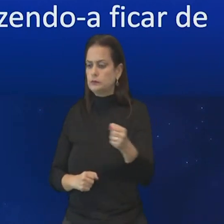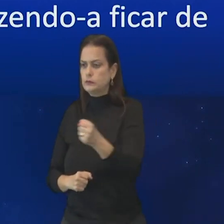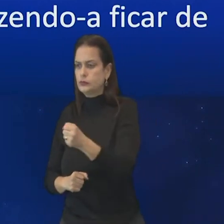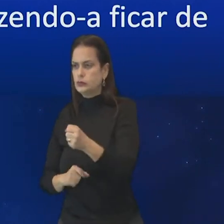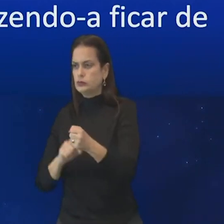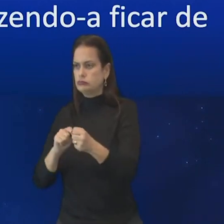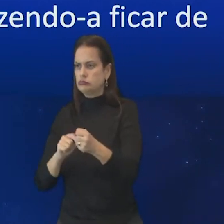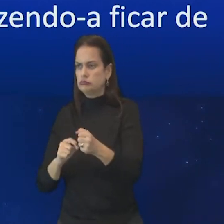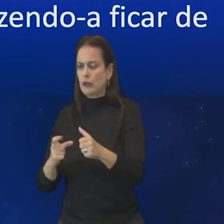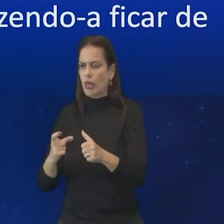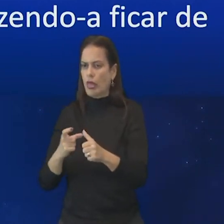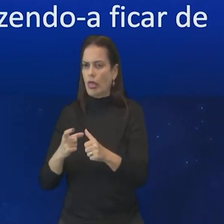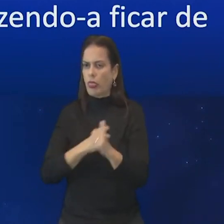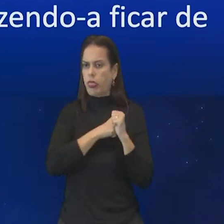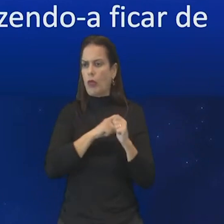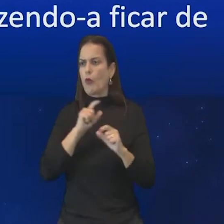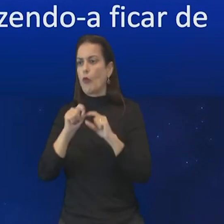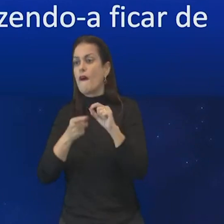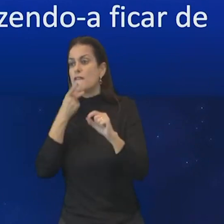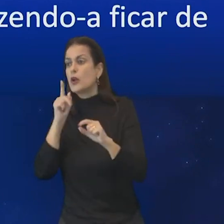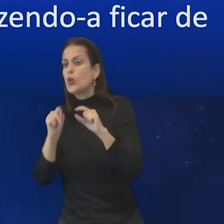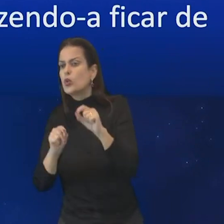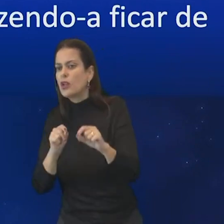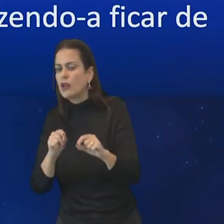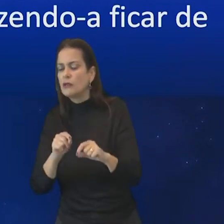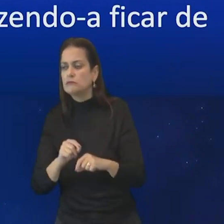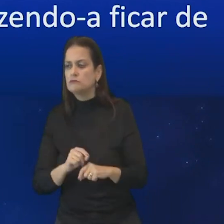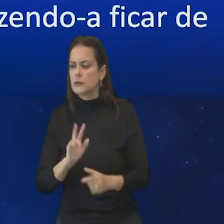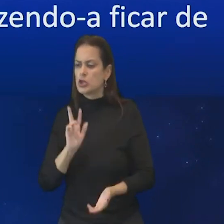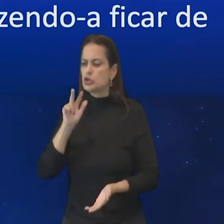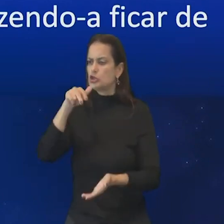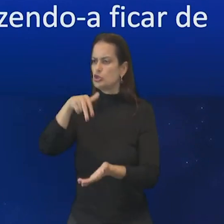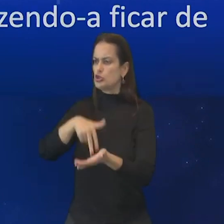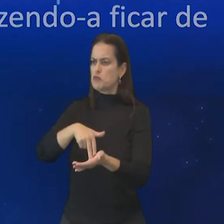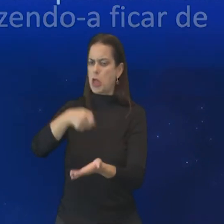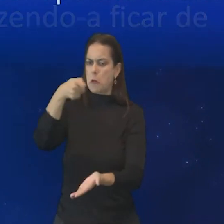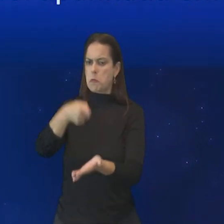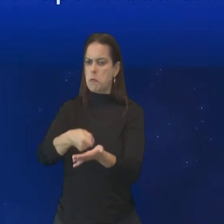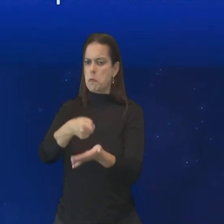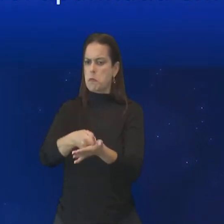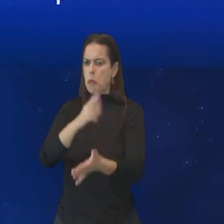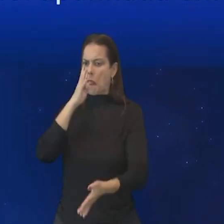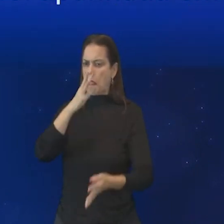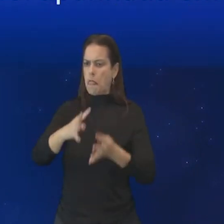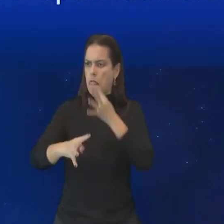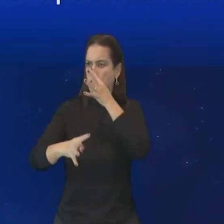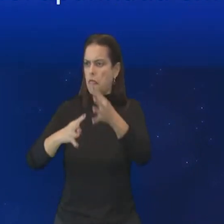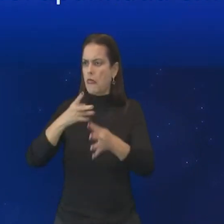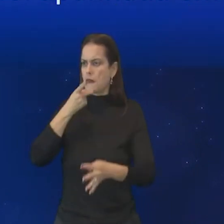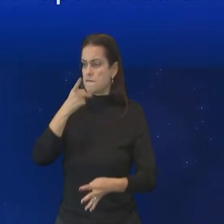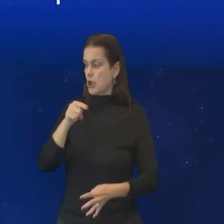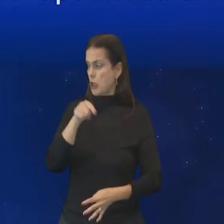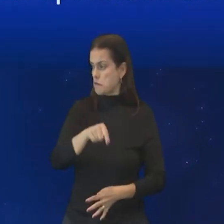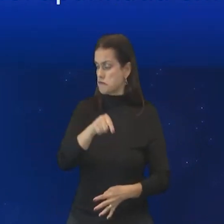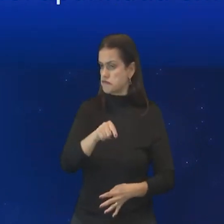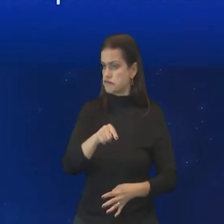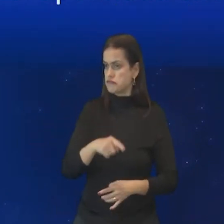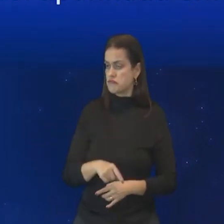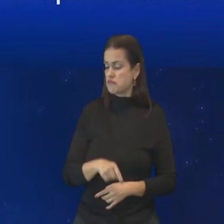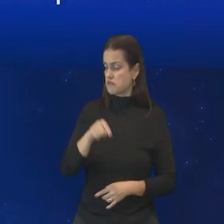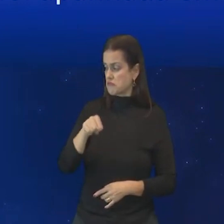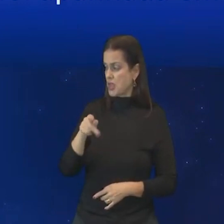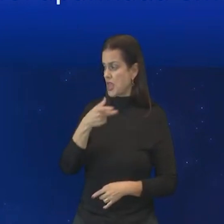em adultério, e, fazendo-a ficar de pé no meio de todos, disseram a Jesus: